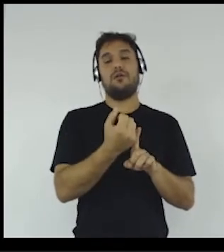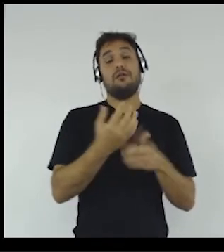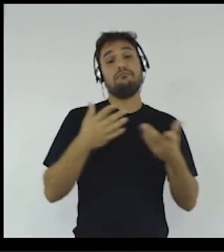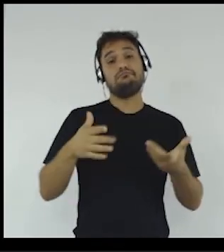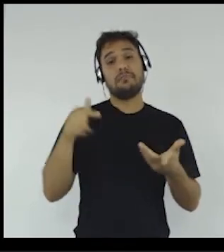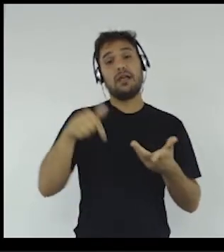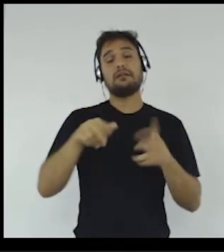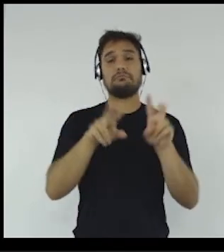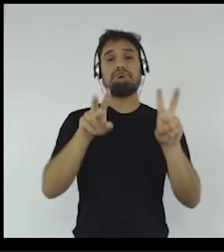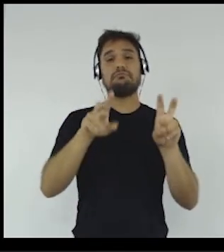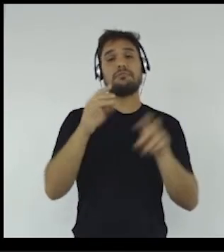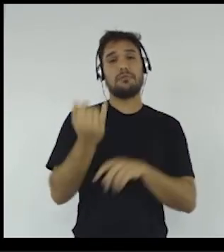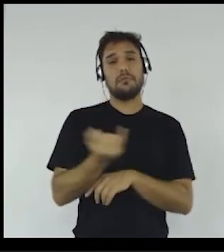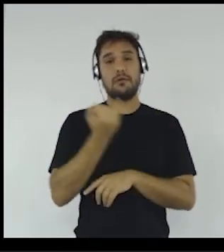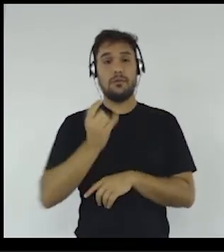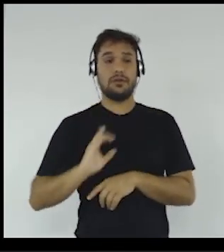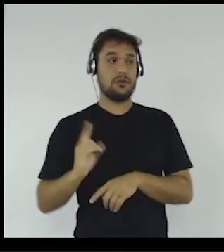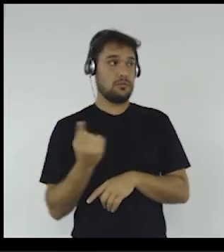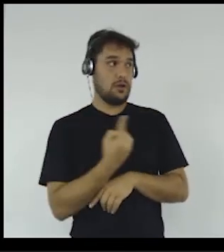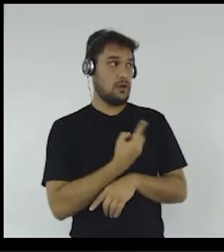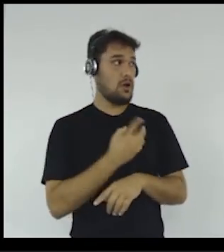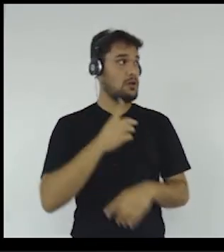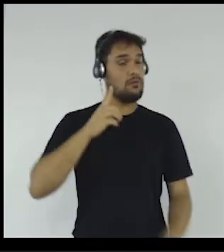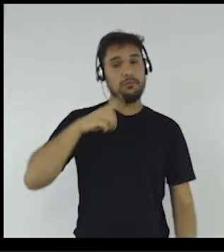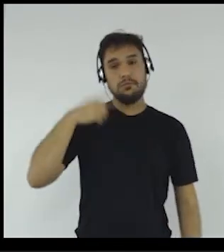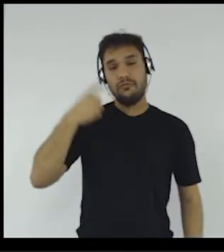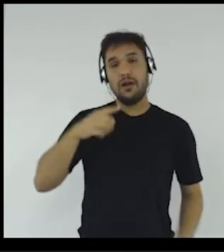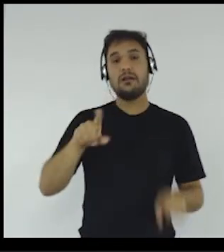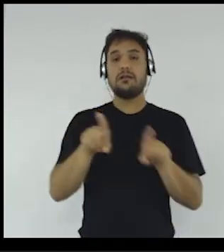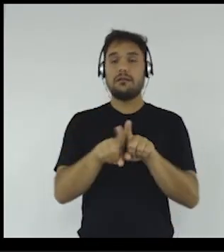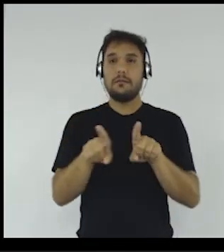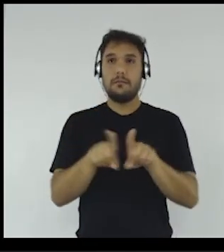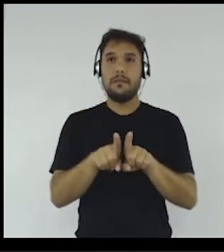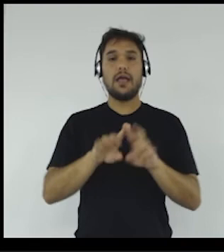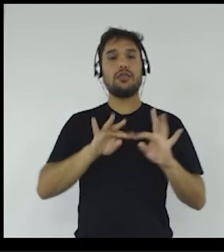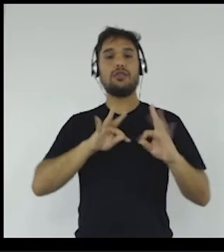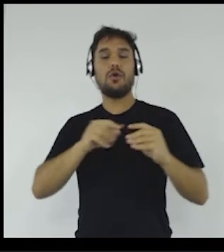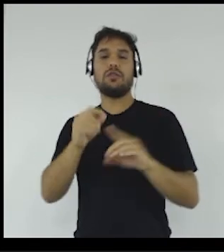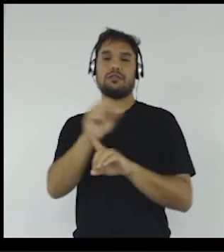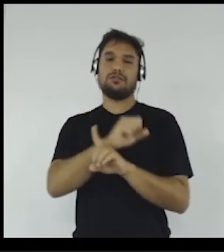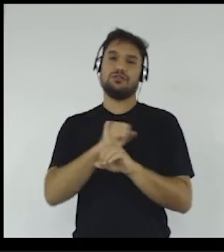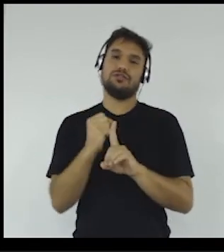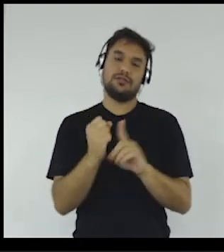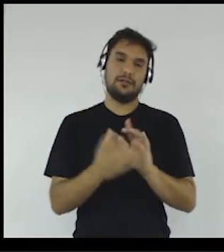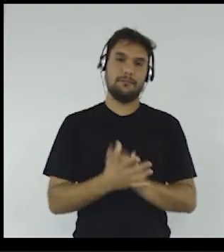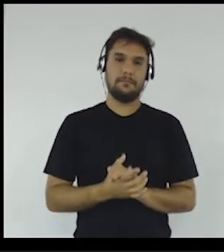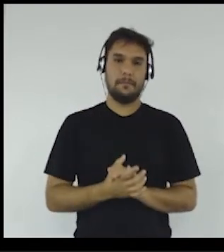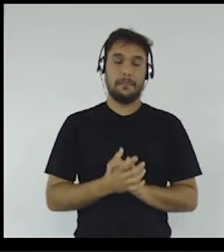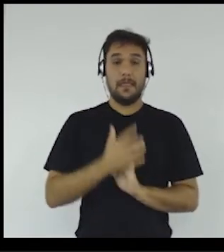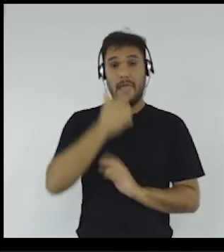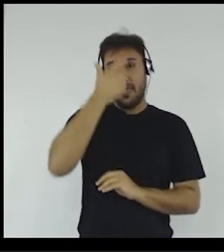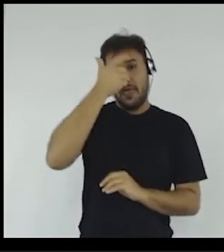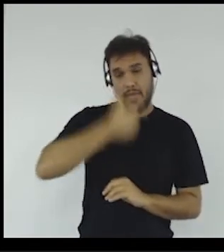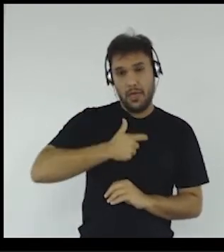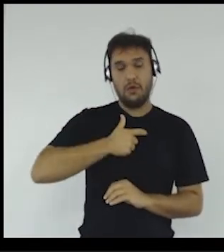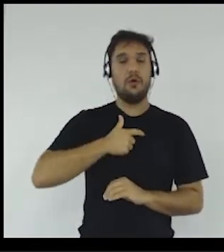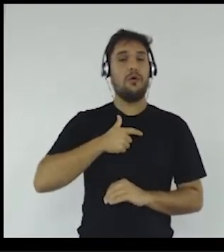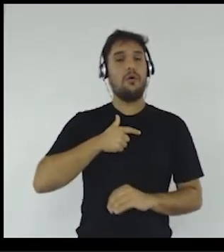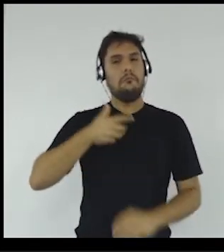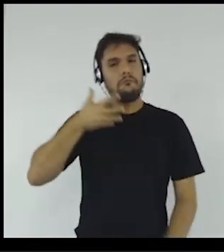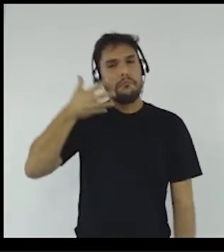importância não apenas para nós advogados, mas para toda a sociedade. ser palestrante no painel